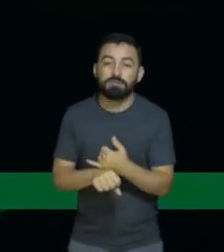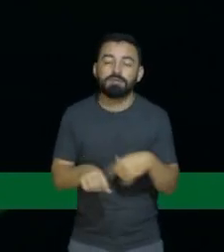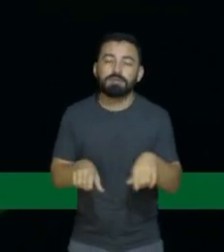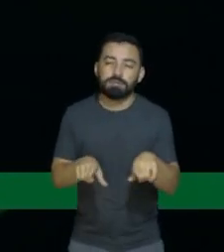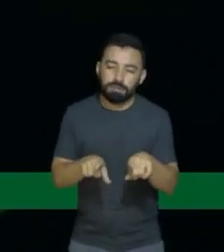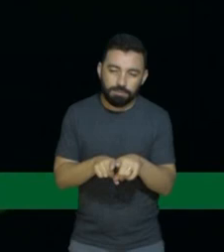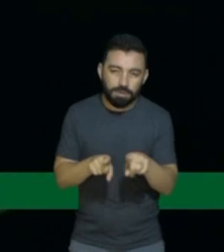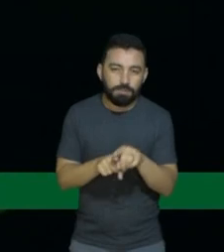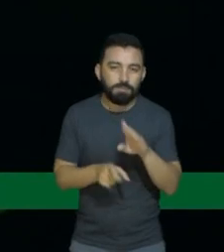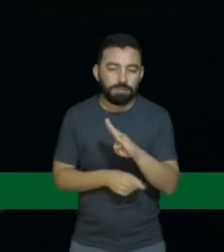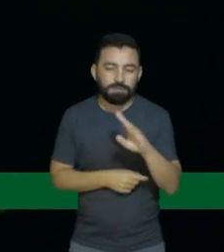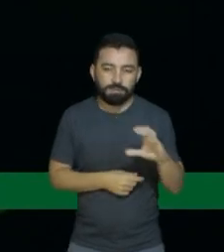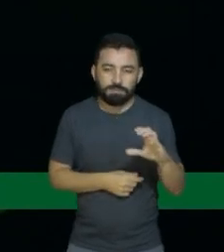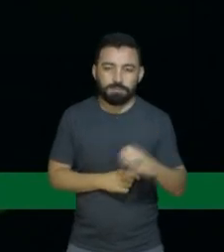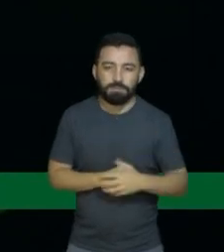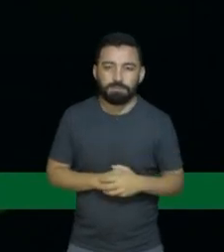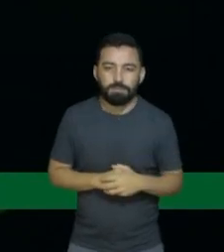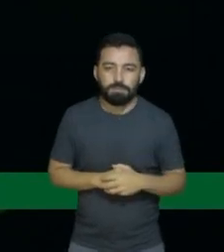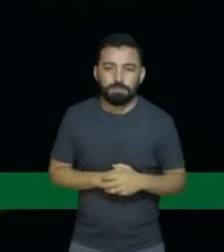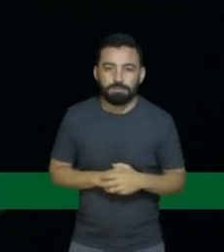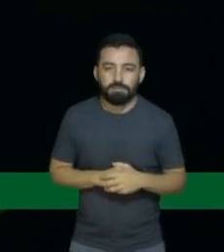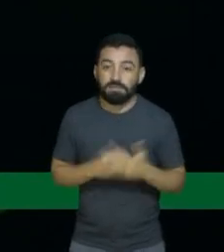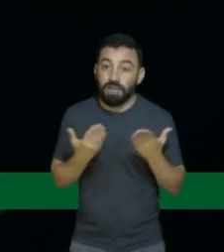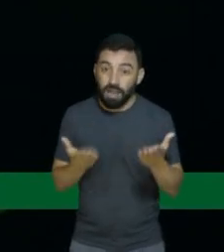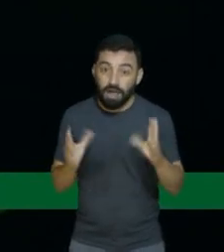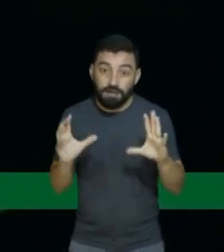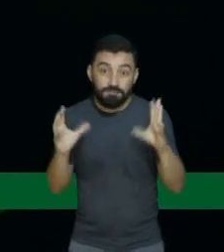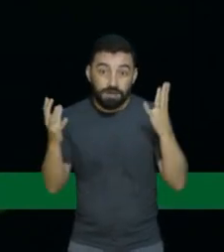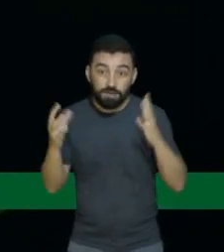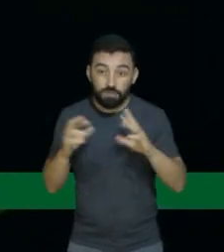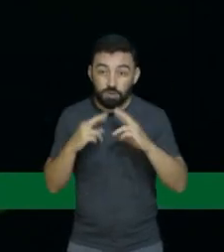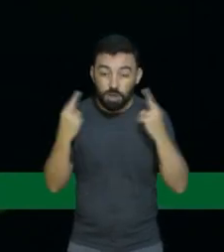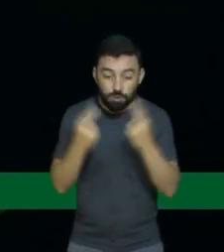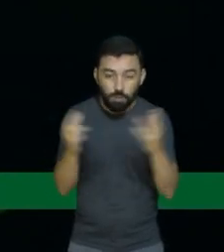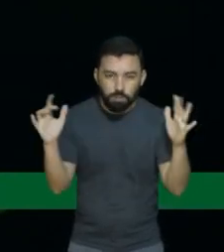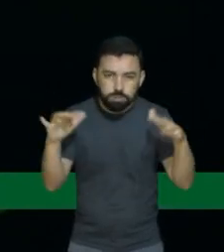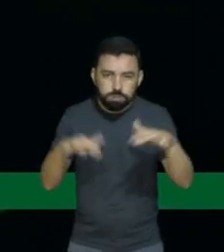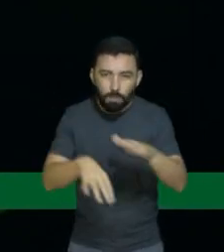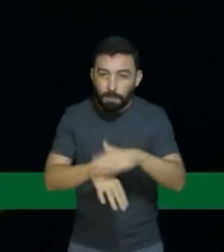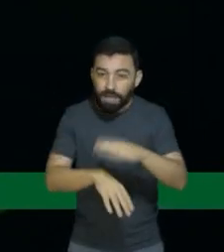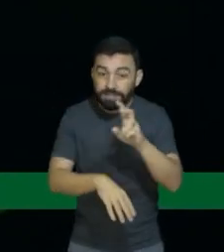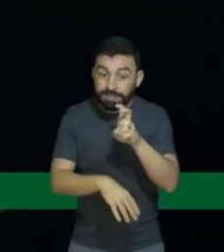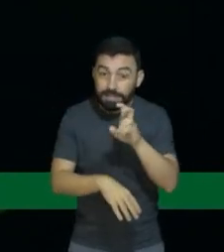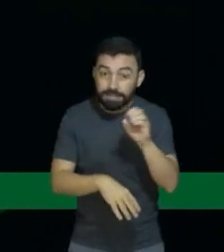balneário Camboriu um evento que reuniu mais de 500